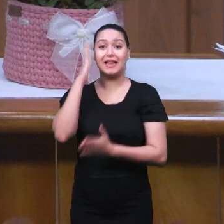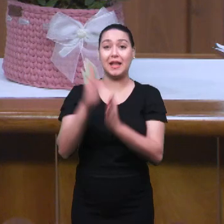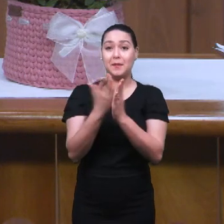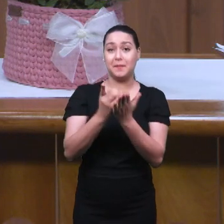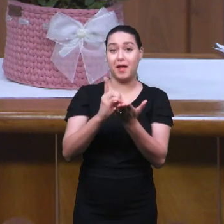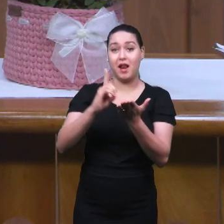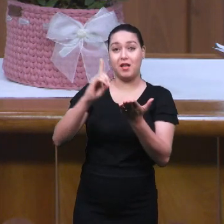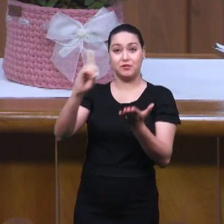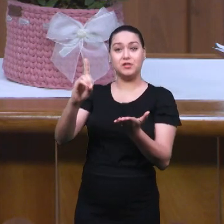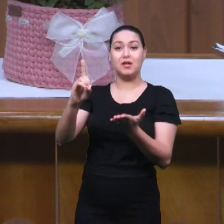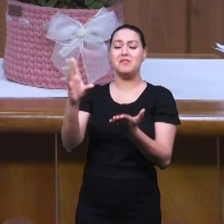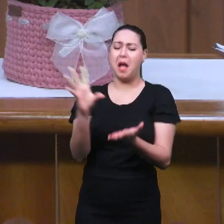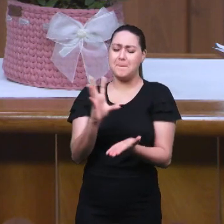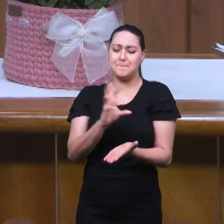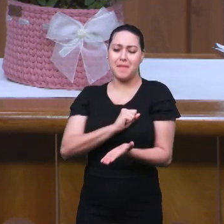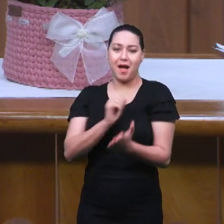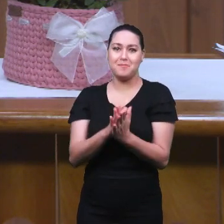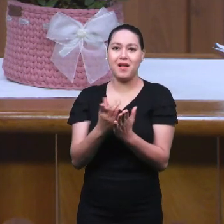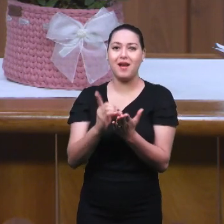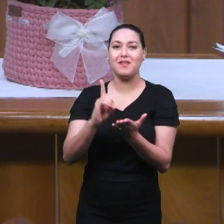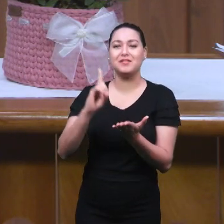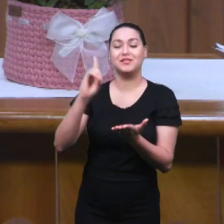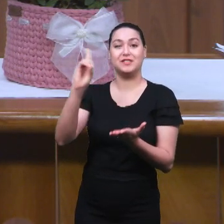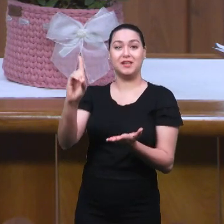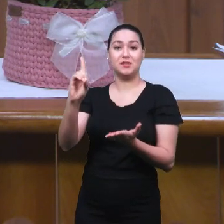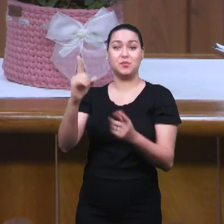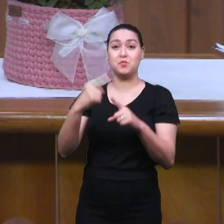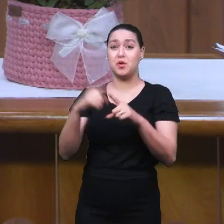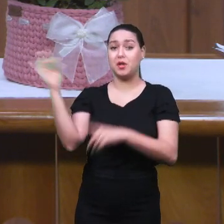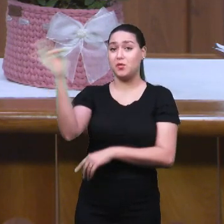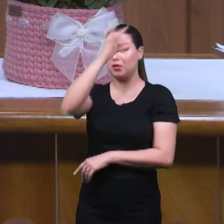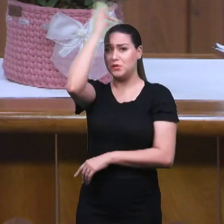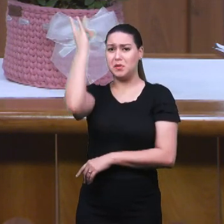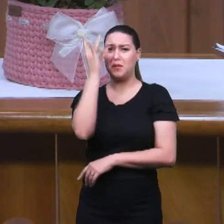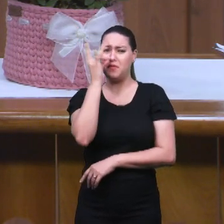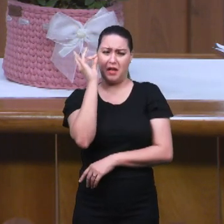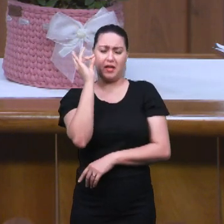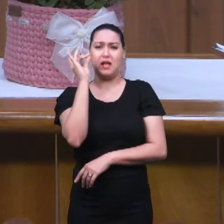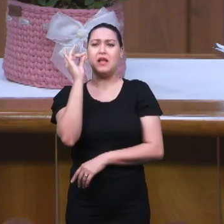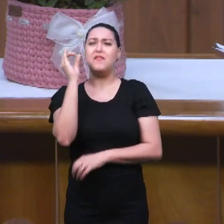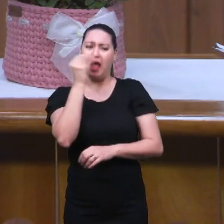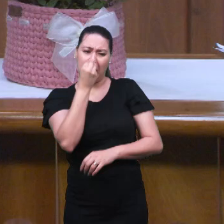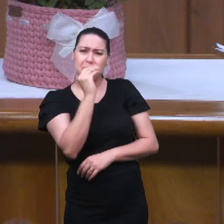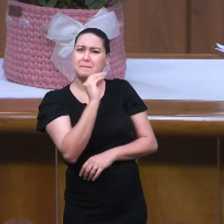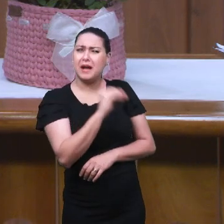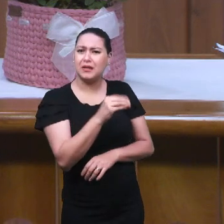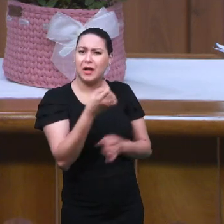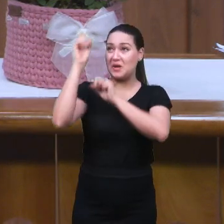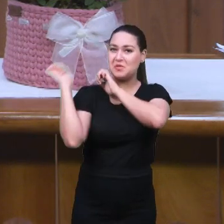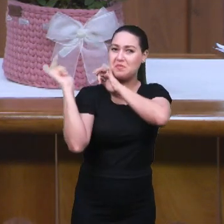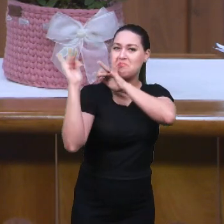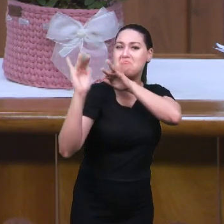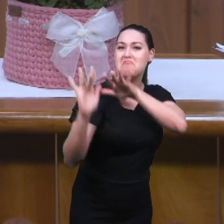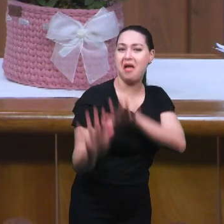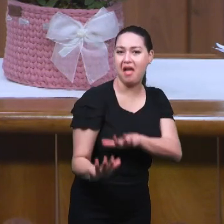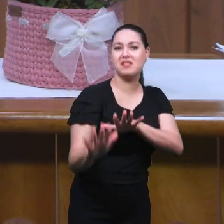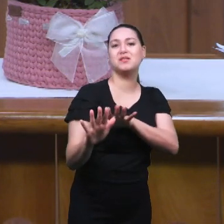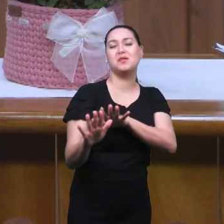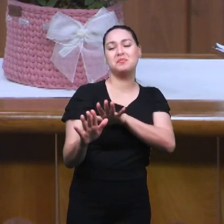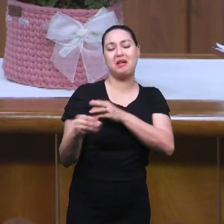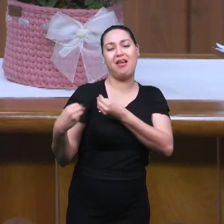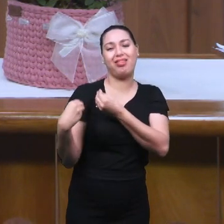ele vai amar essa palavra. Porque o Espírito Santo não vai abandoná-lo, ainda quando ele for velho.